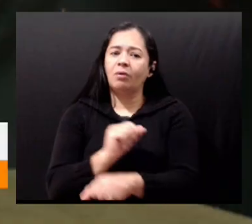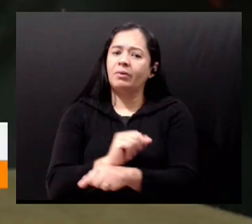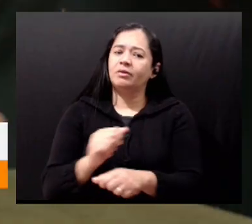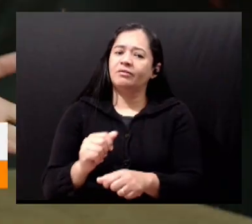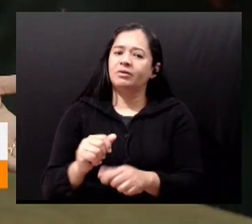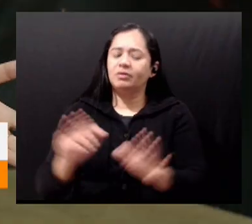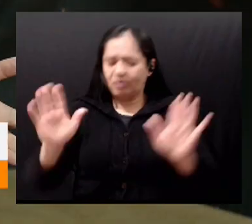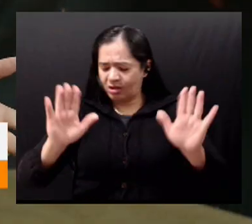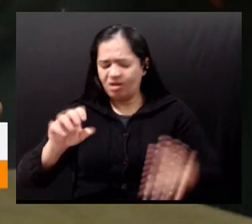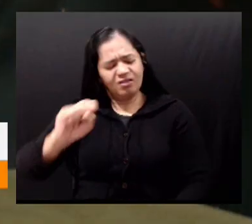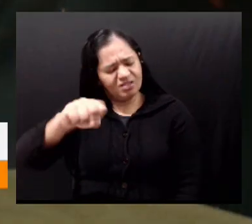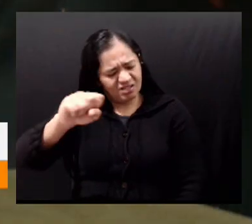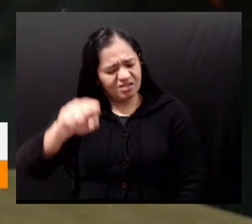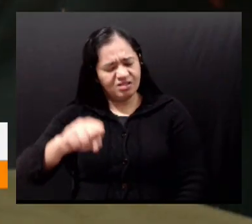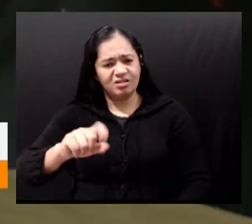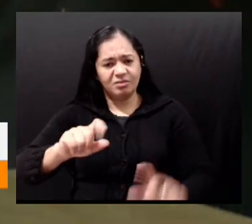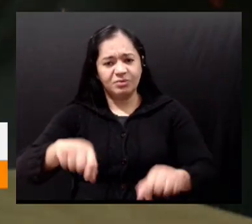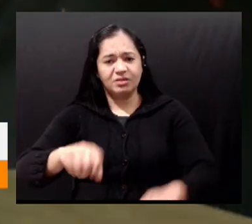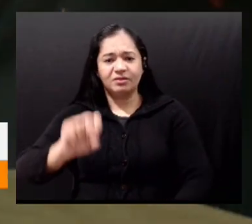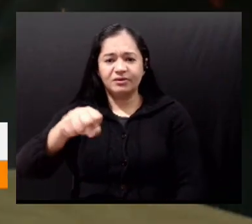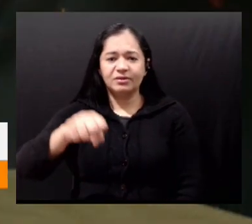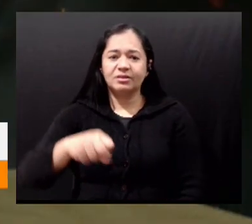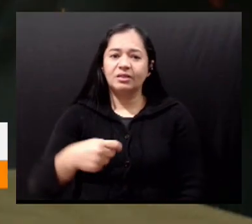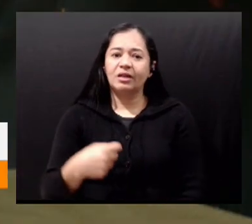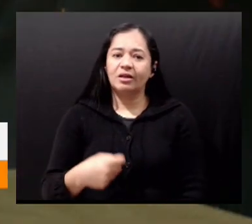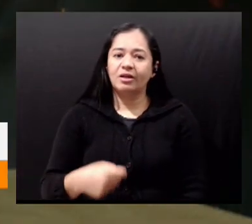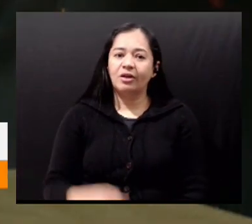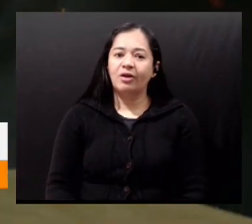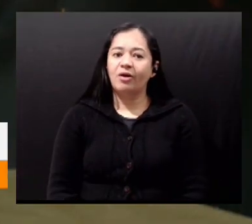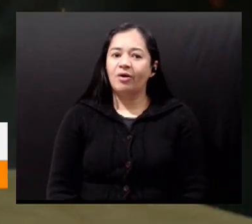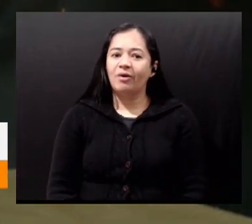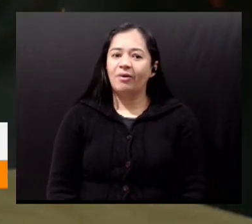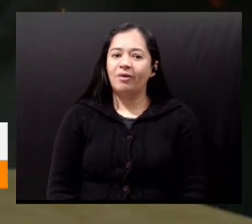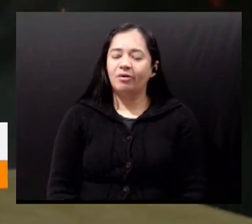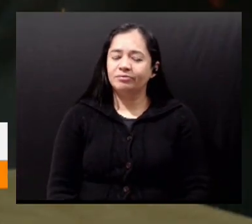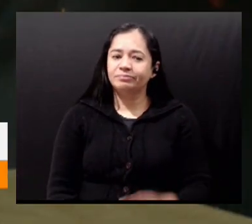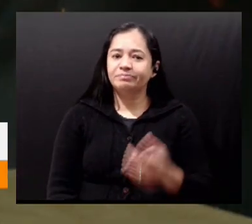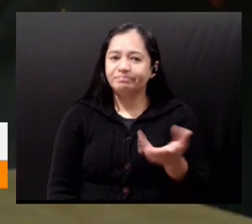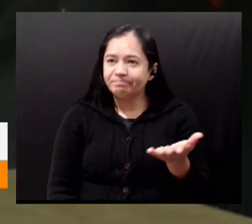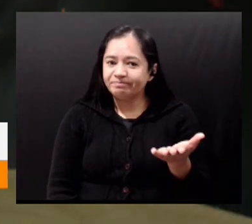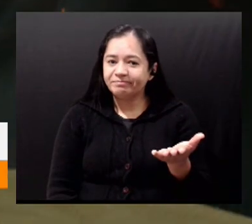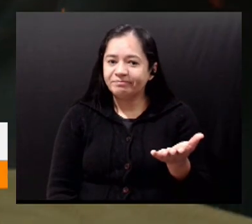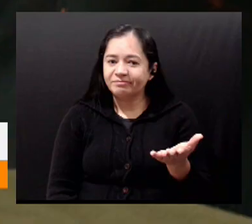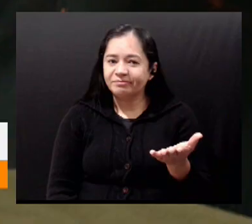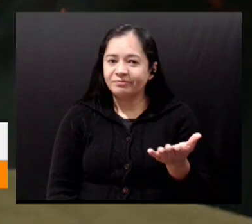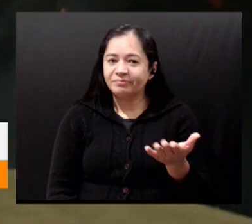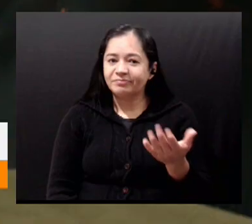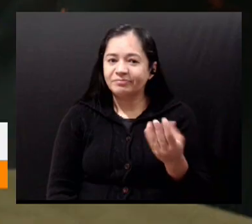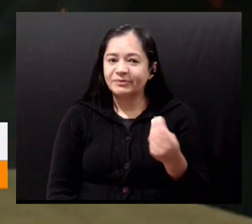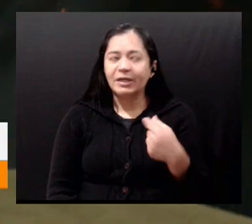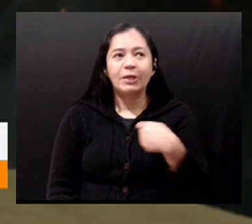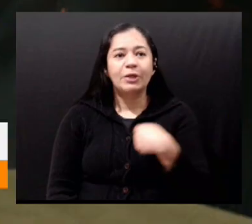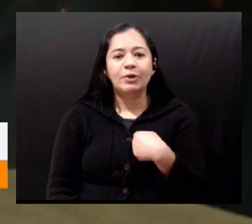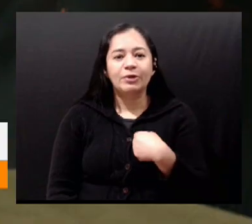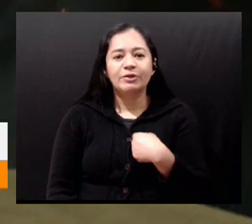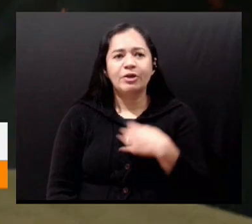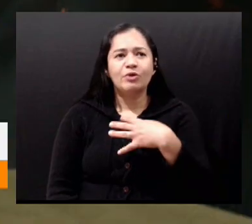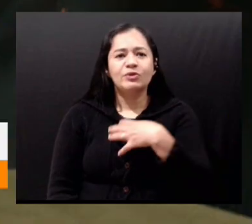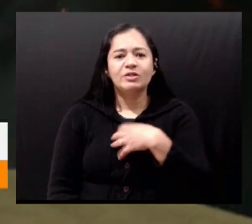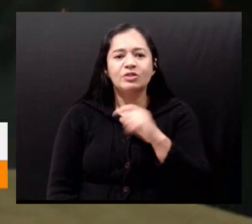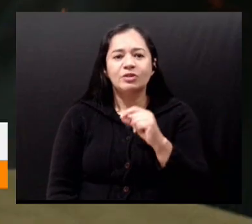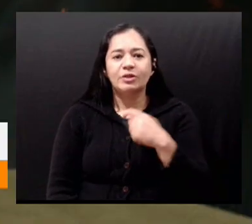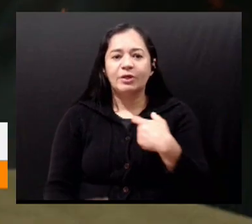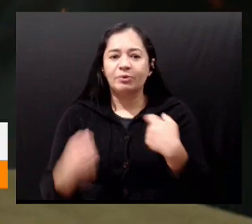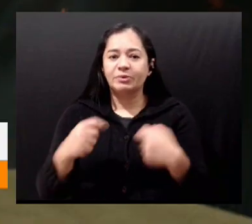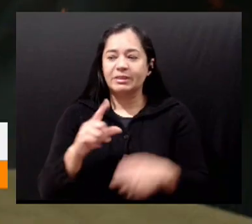sim", entende? E aí eu olhei e olha só, uma coisa assim que eu senti, eu falei: "Eu preciso sair daqui". Eu